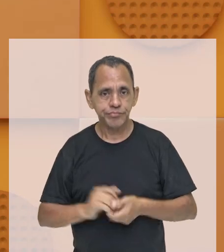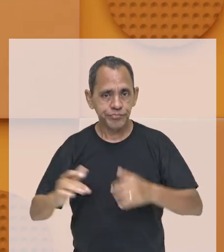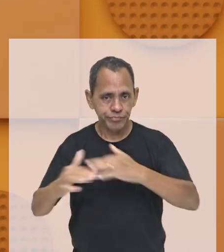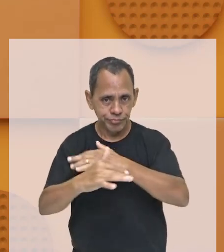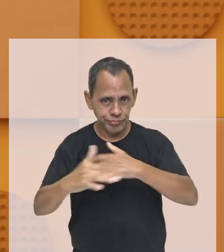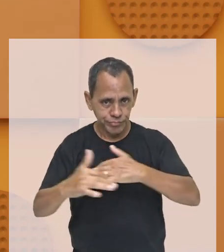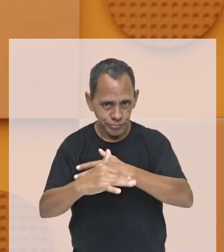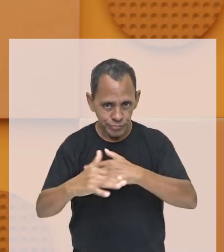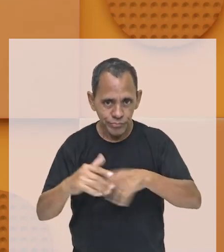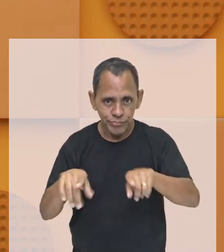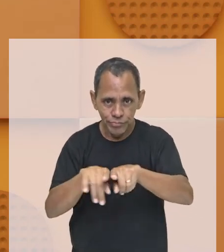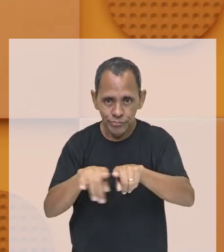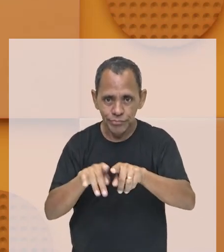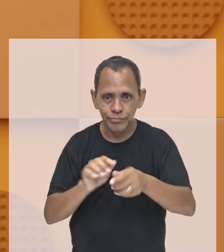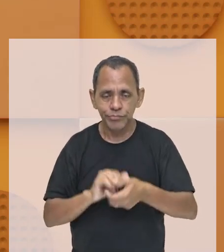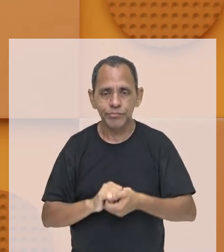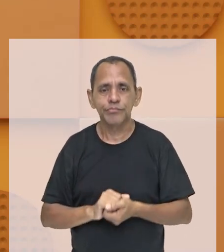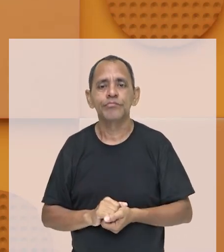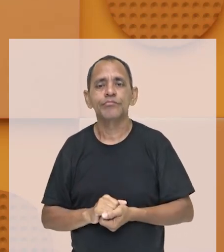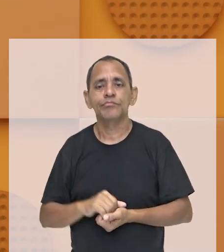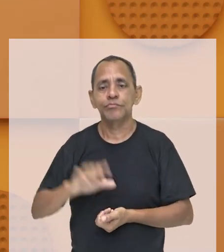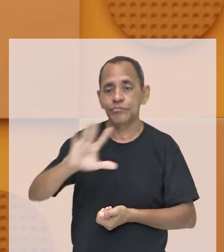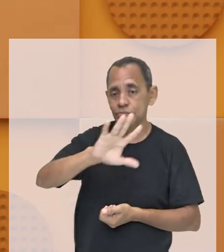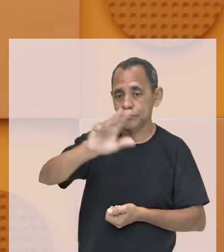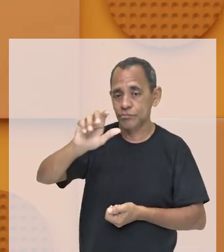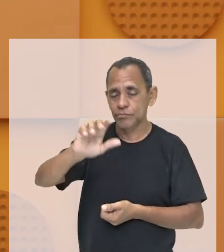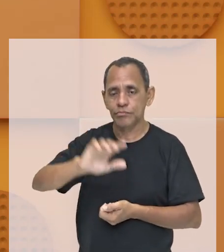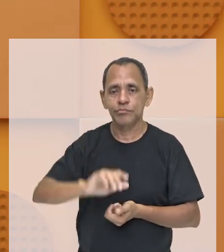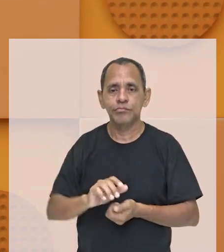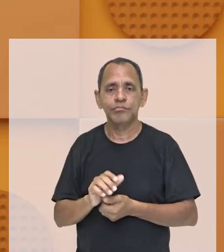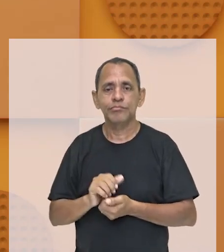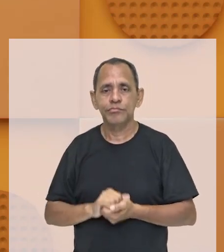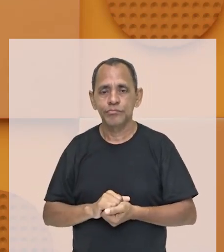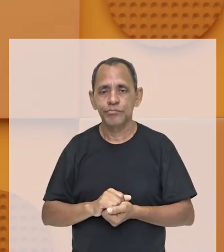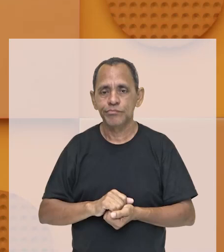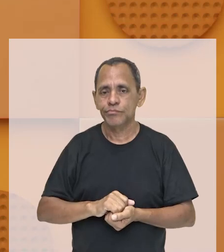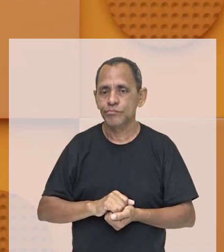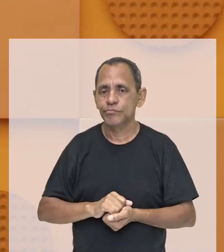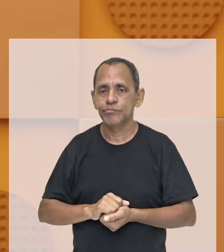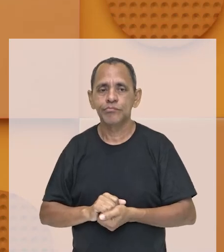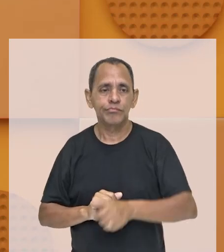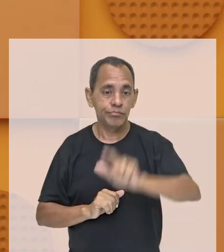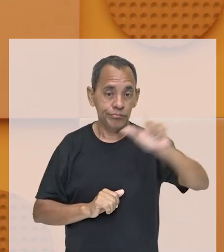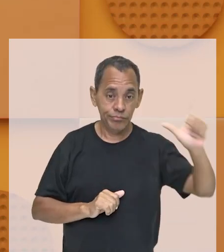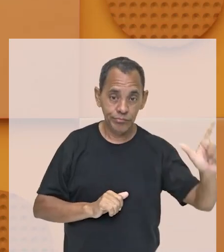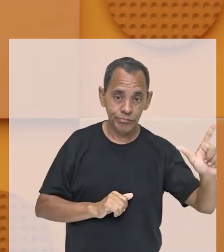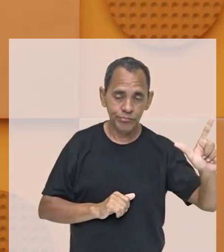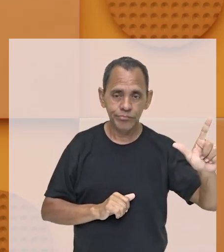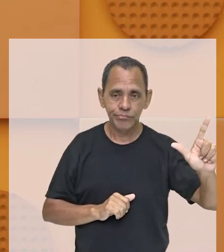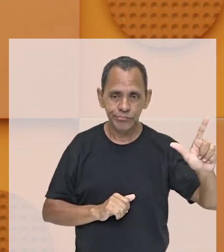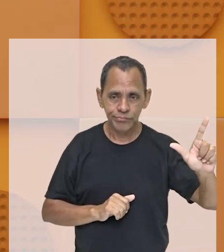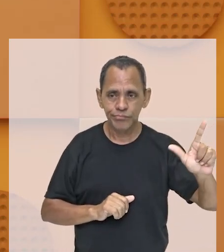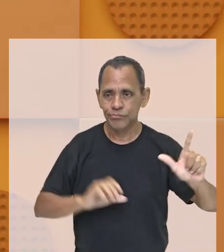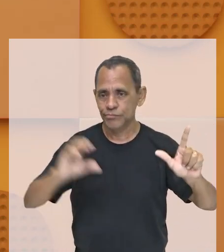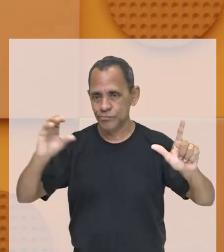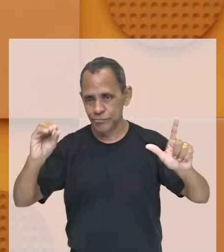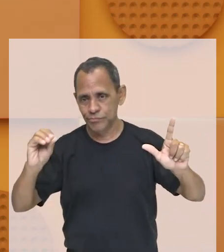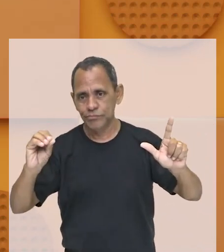cidade, né? A parte oeste da cidade, a parte oeste, a parte ocidental, fica na